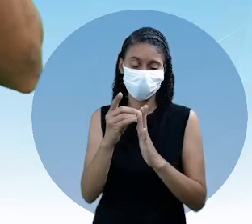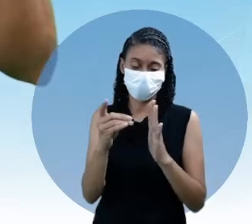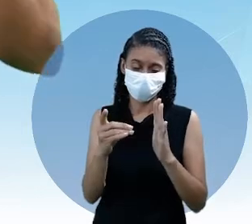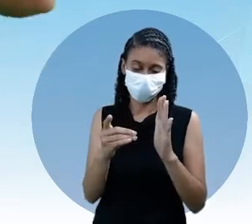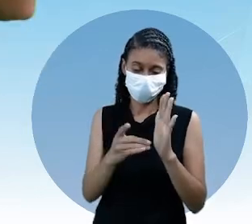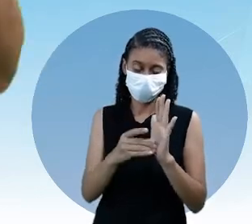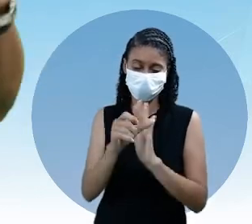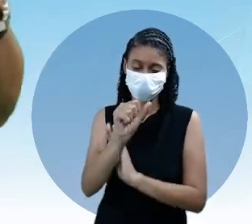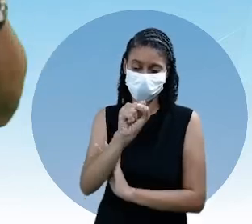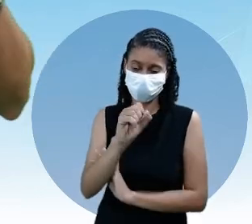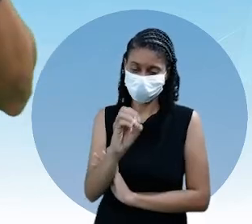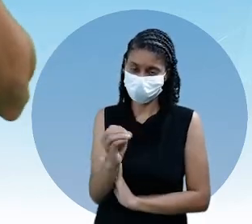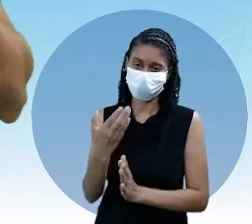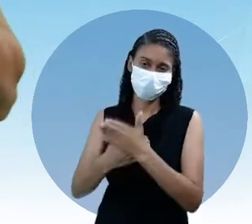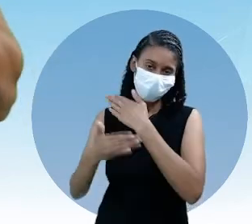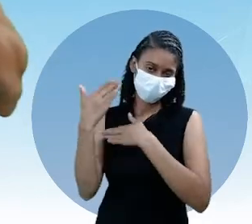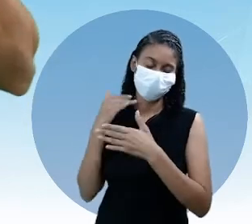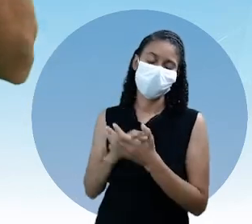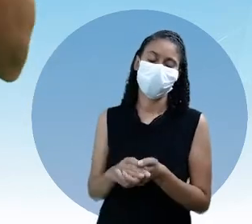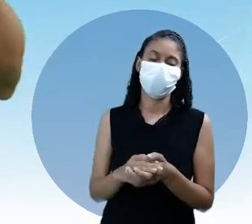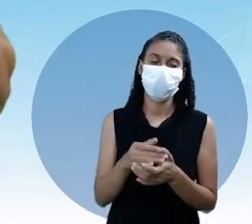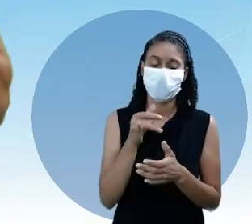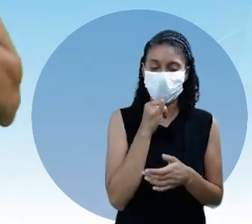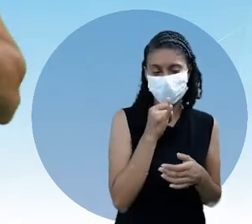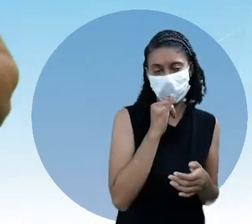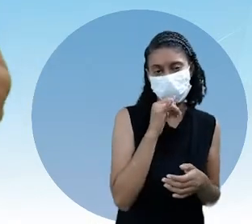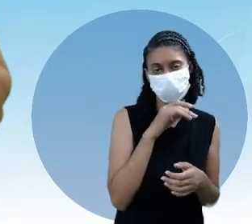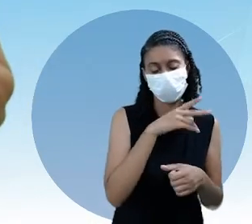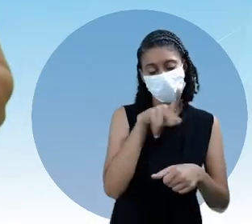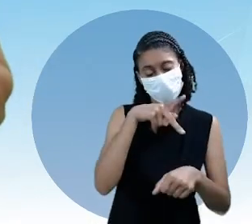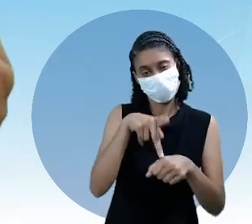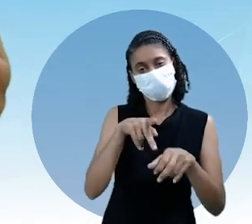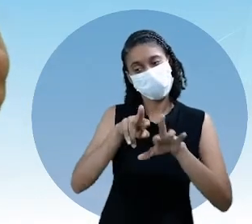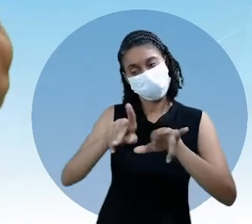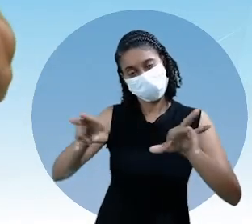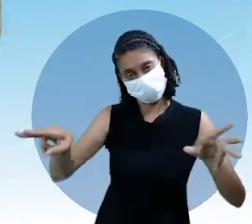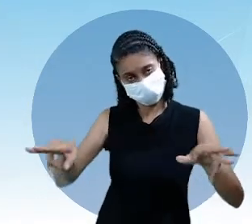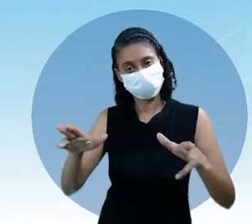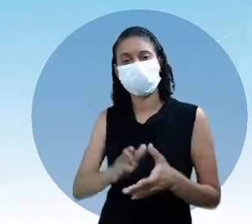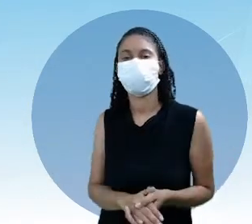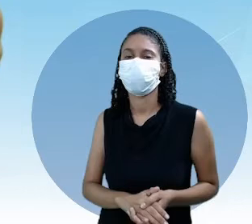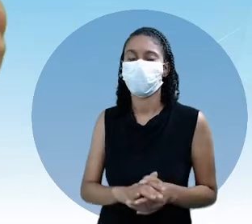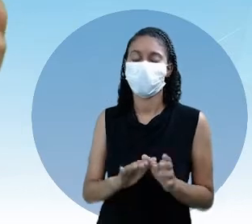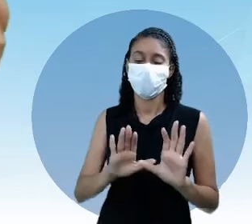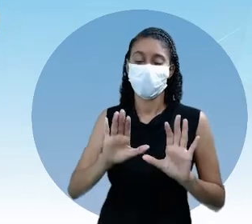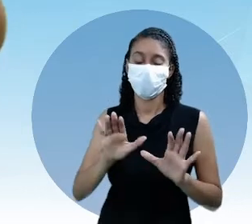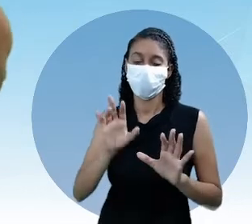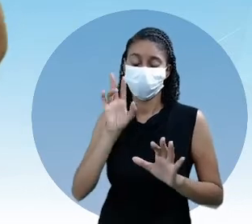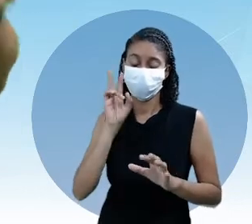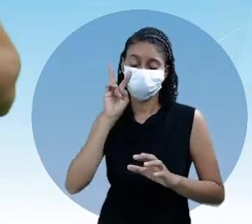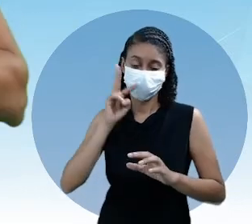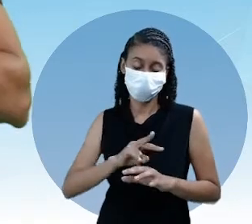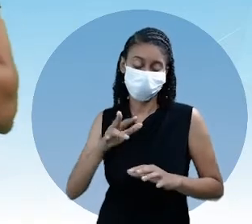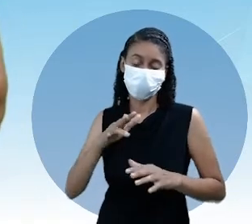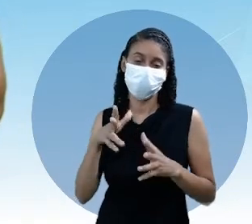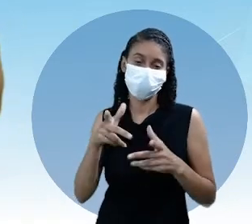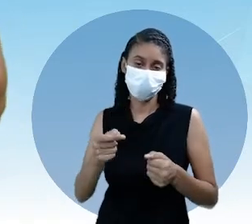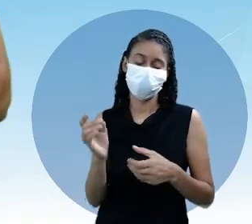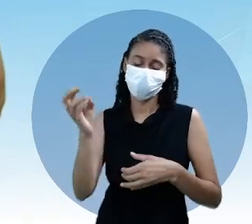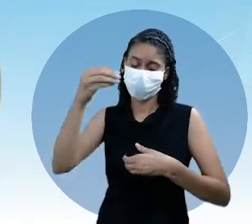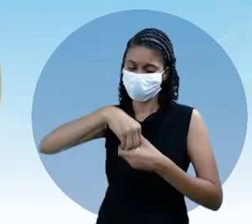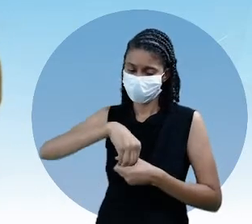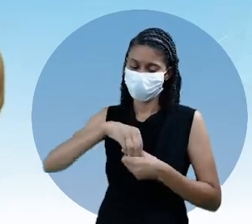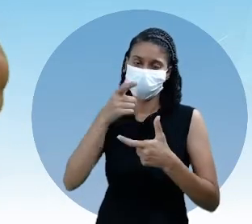externa, isso de uma forma geral, né? Cada país vai ser um caso específico. Então, de uma forma geral, né, o caso da dívida externa,